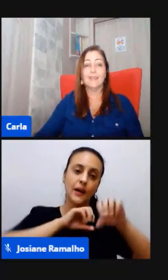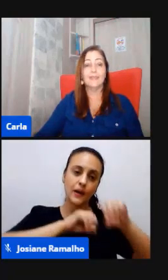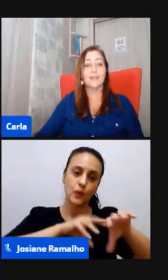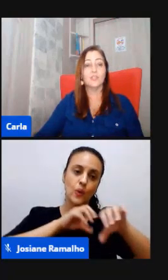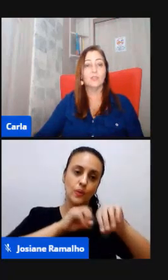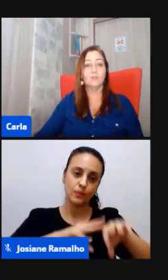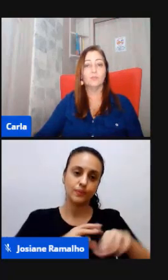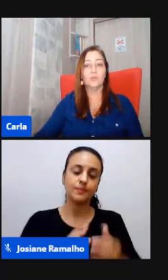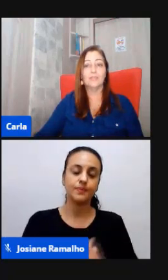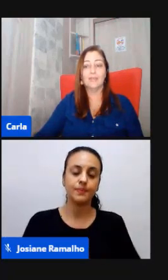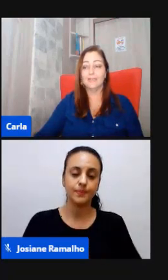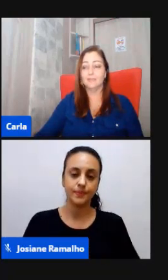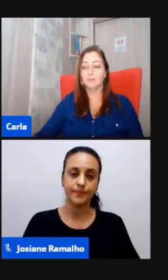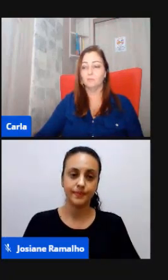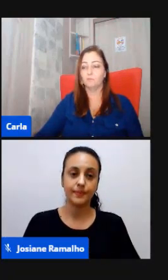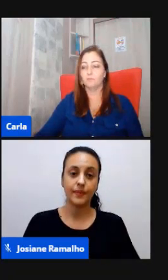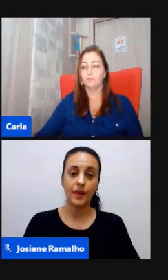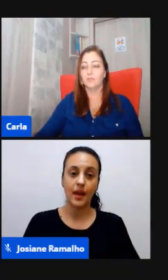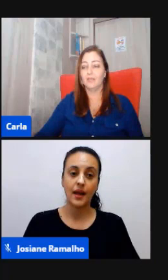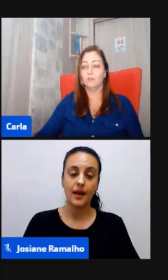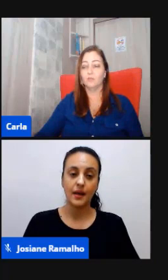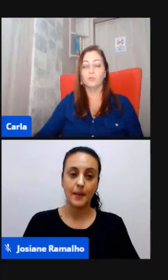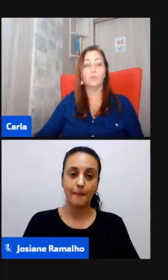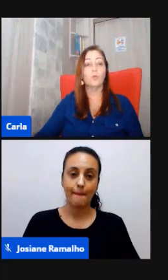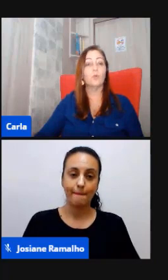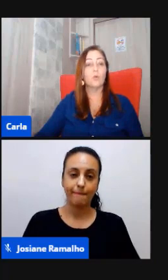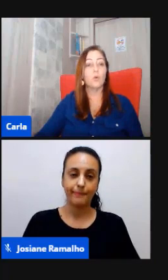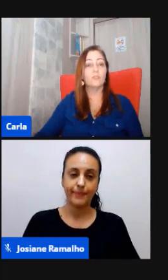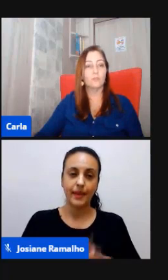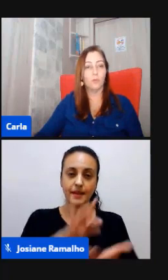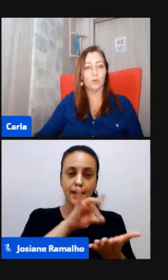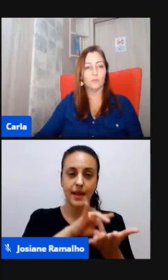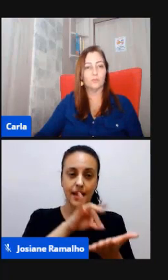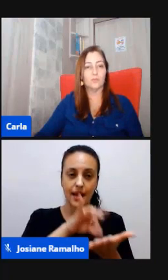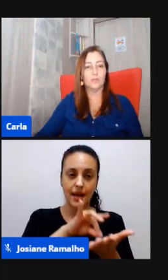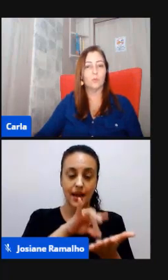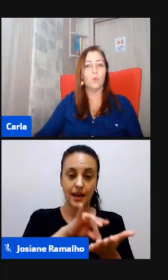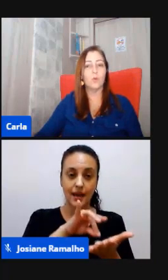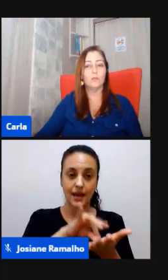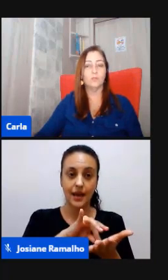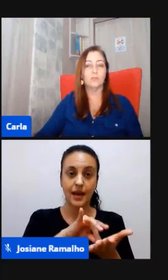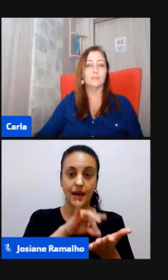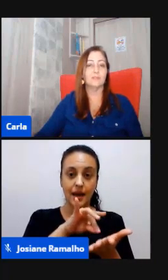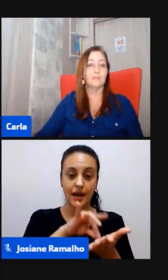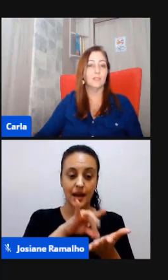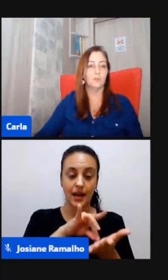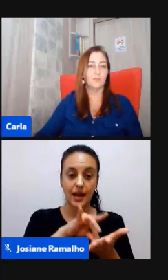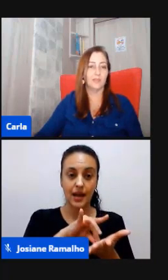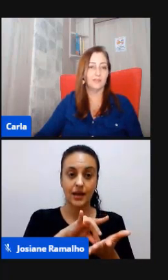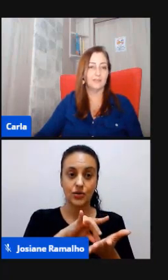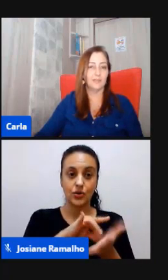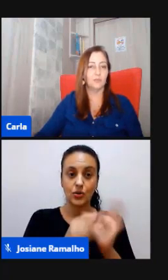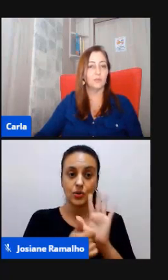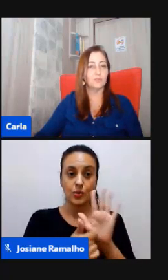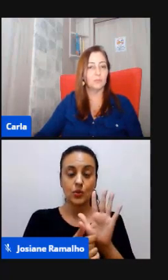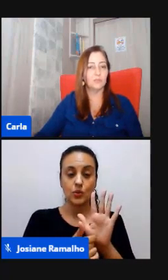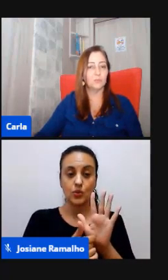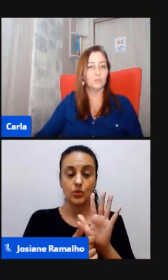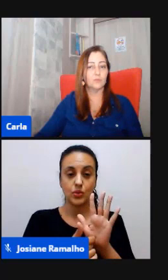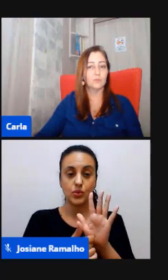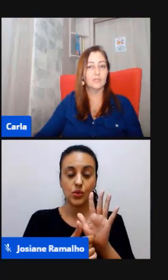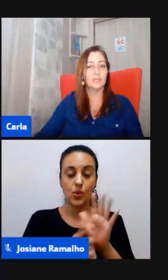E essa realidade, ela nos foi dada, ela nos colocou expostos, né, o quanto nós estamos enraizados em